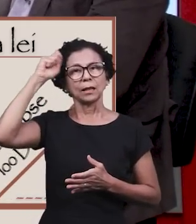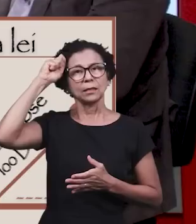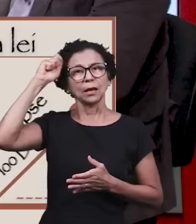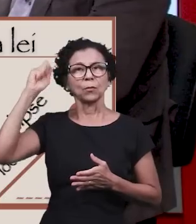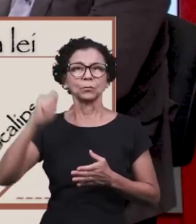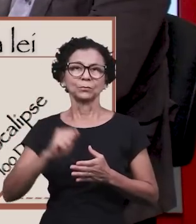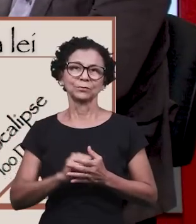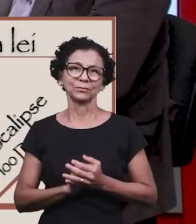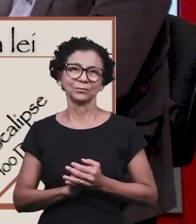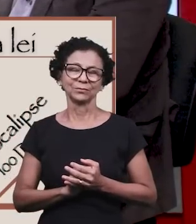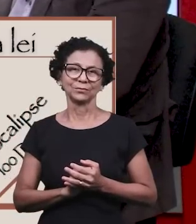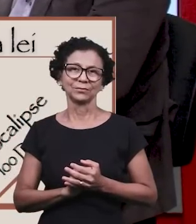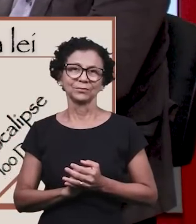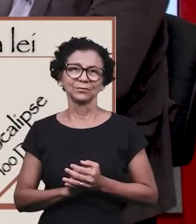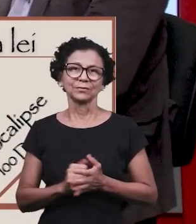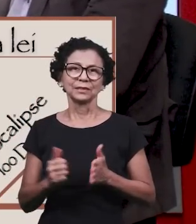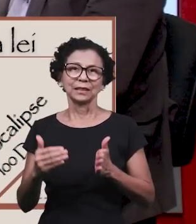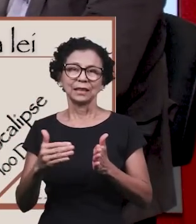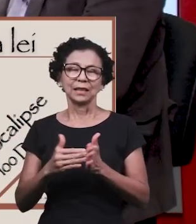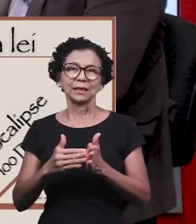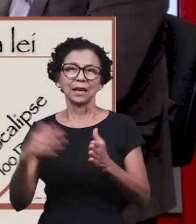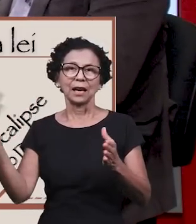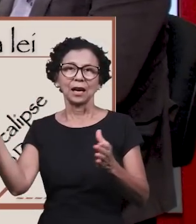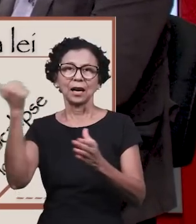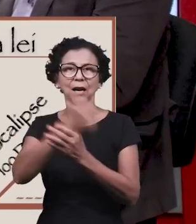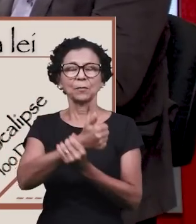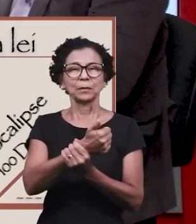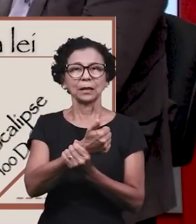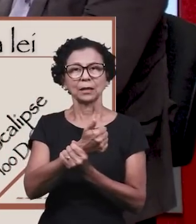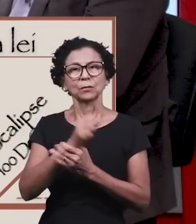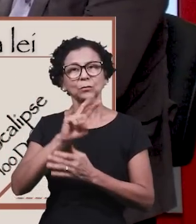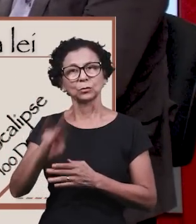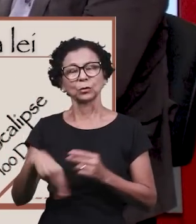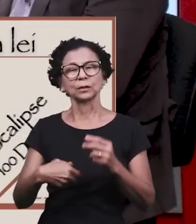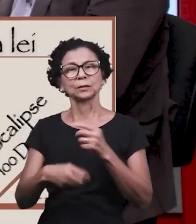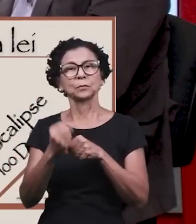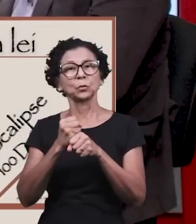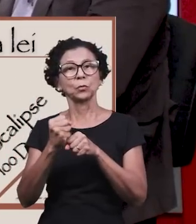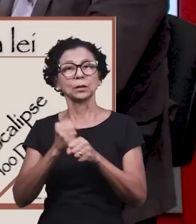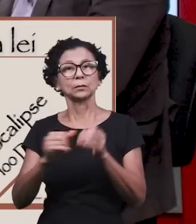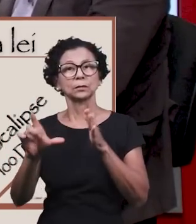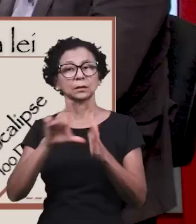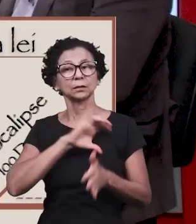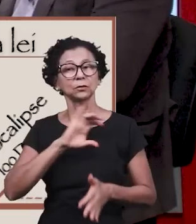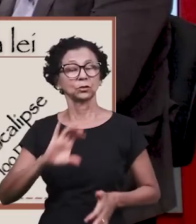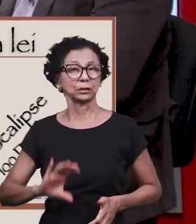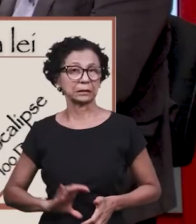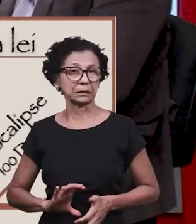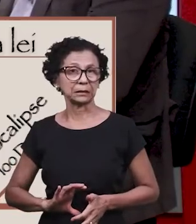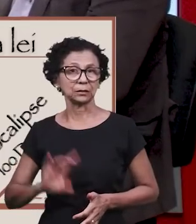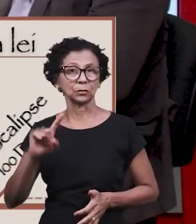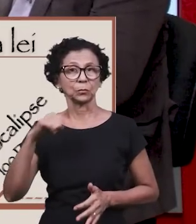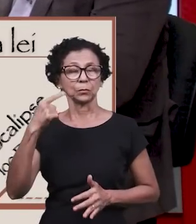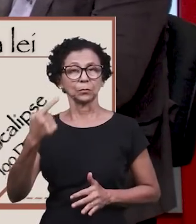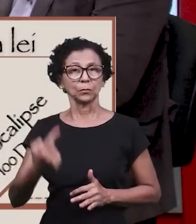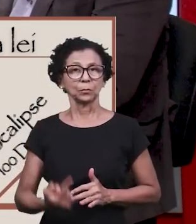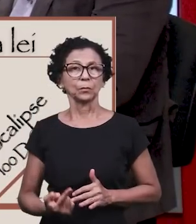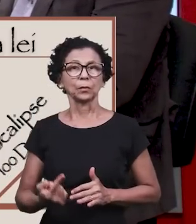portanto, politeístas. E Abraão foi tirado desse meio para crer